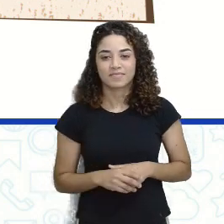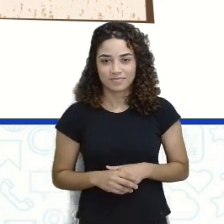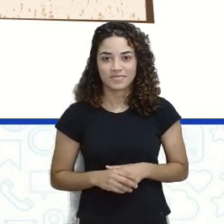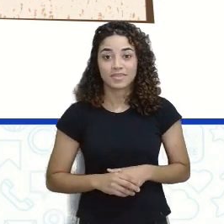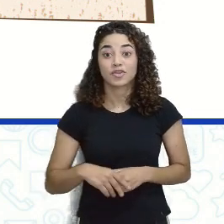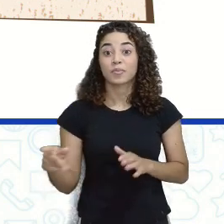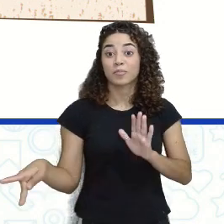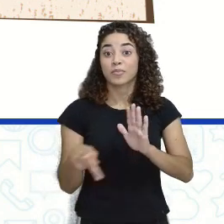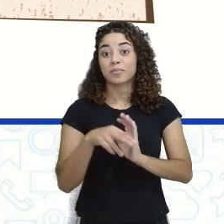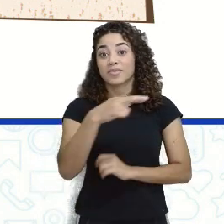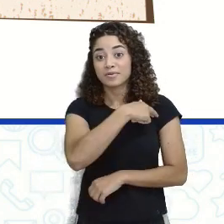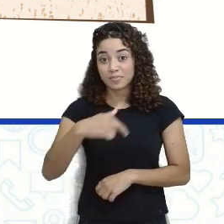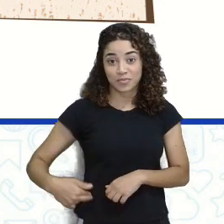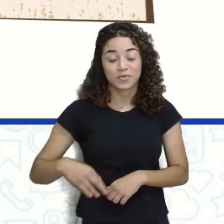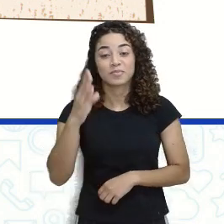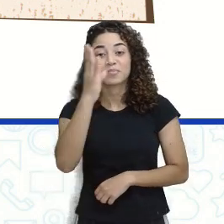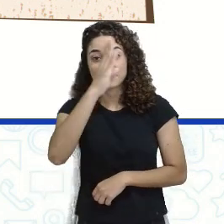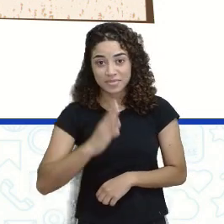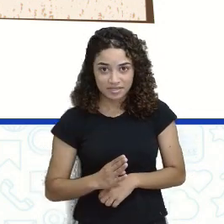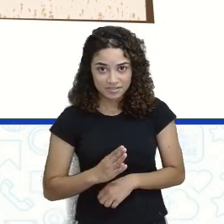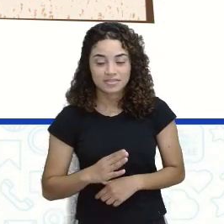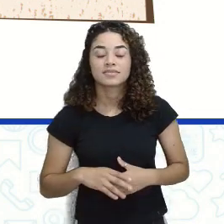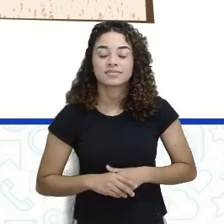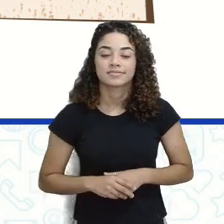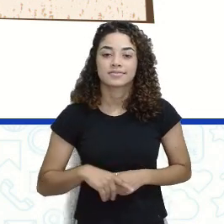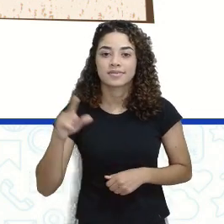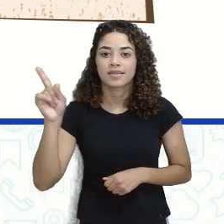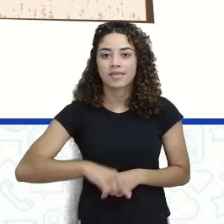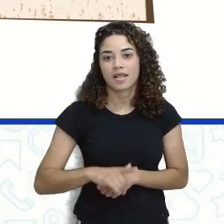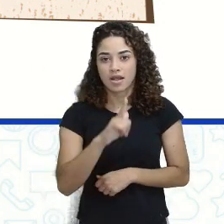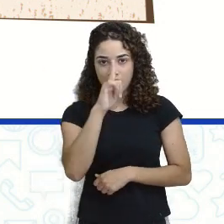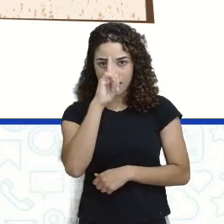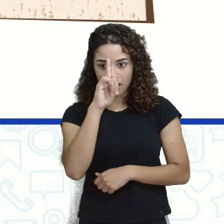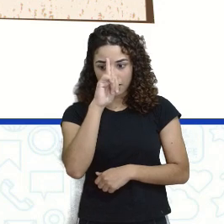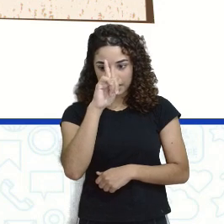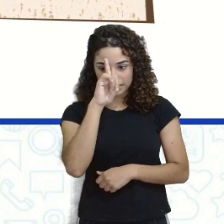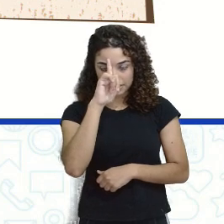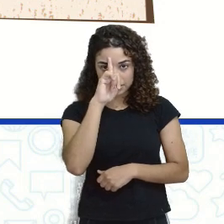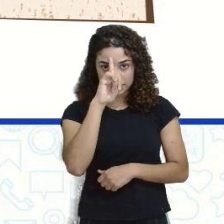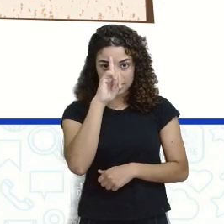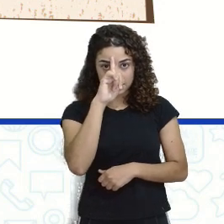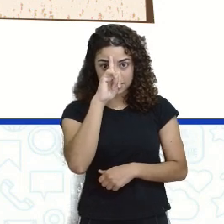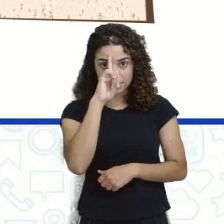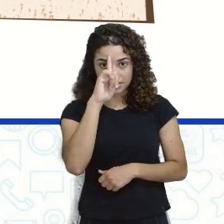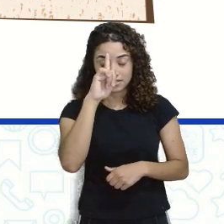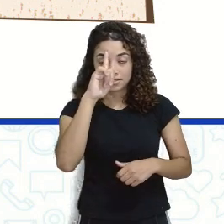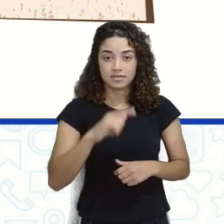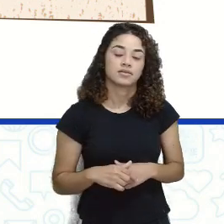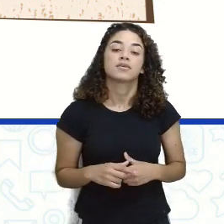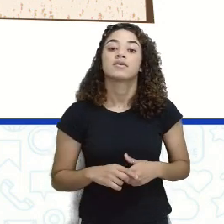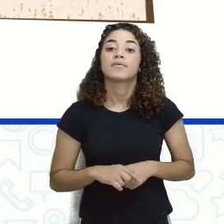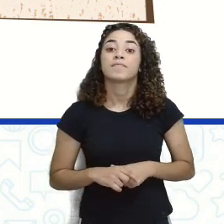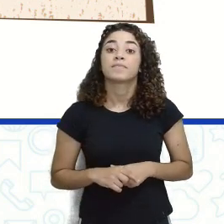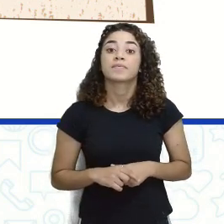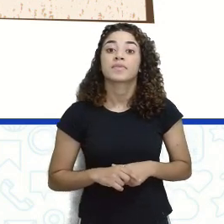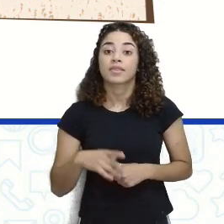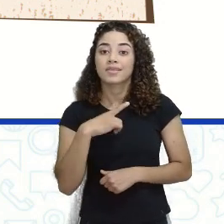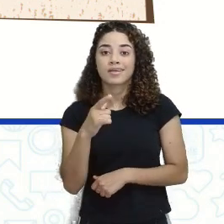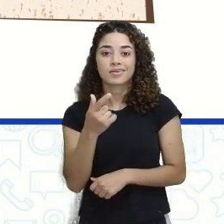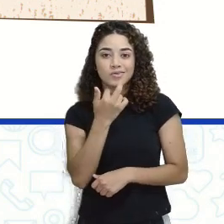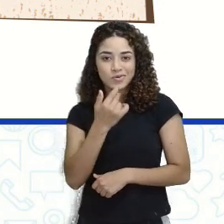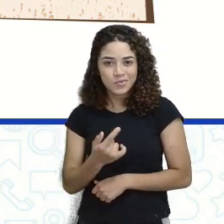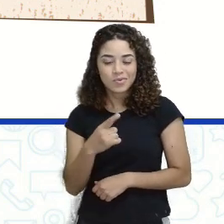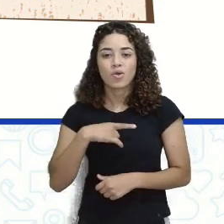República Brasileira, república, né, do latim res publica, certo? A coisa do povo, ou